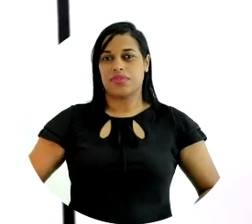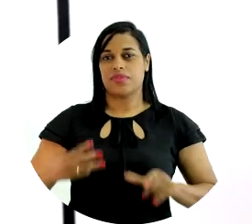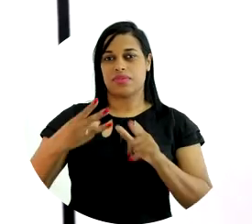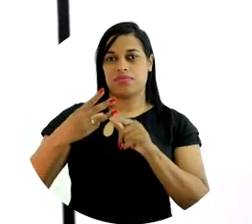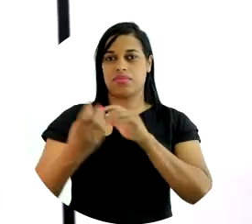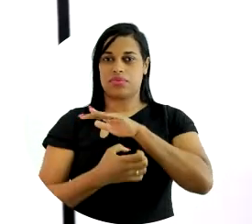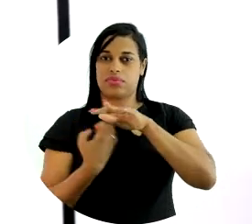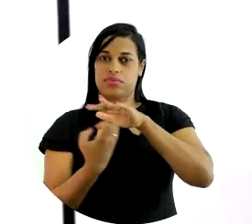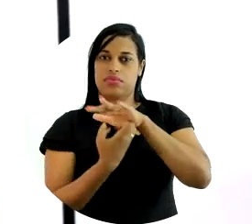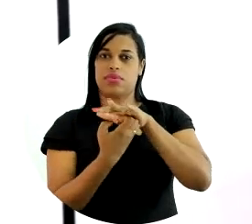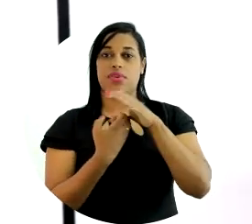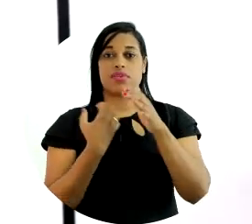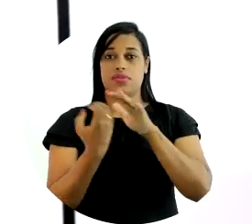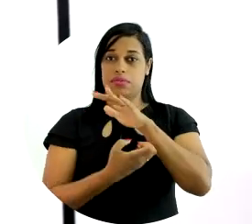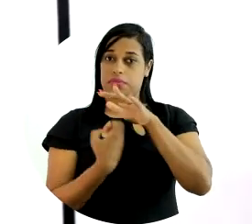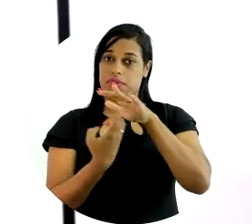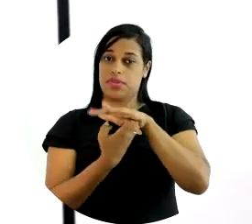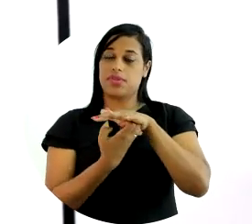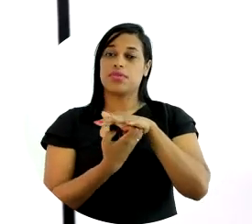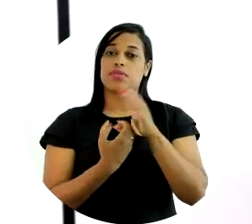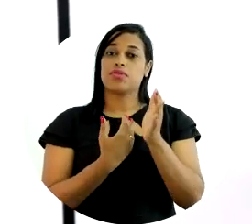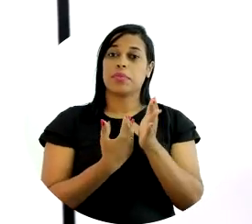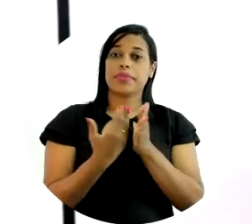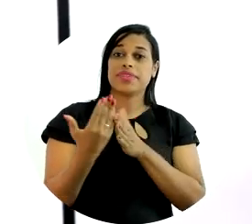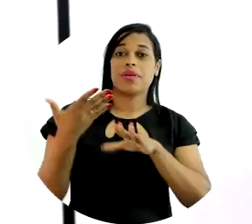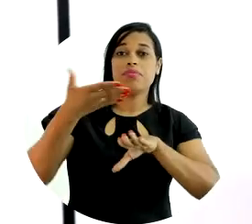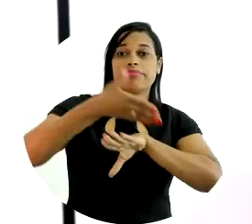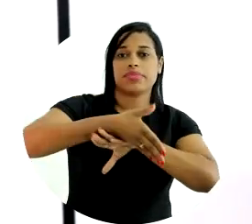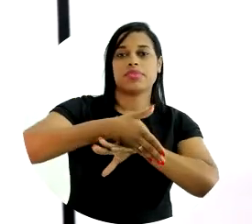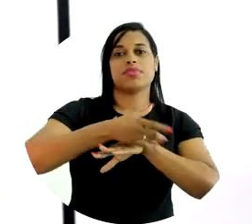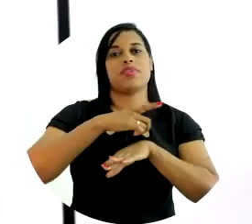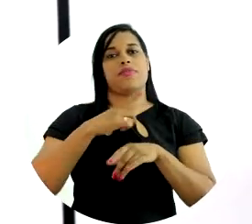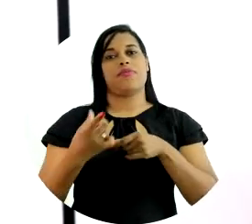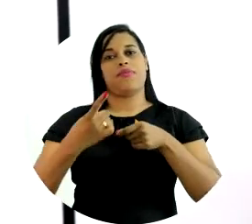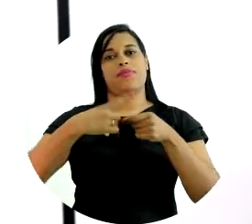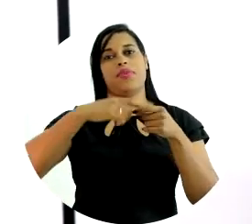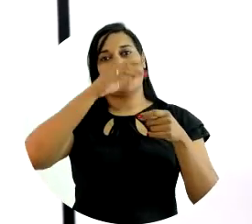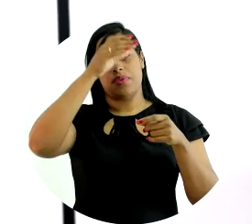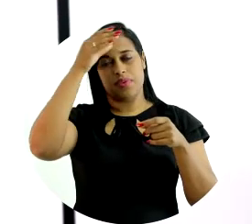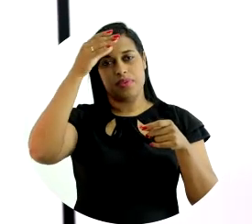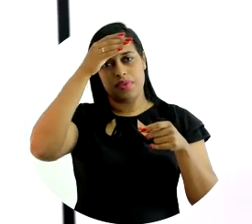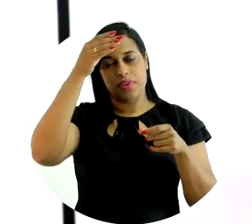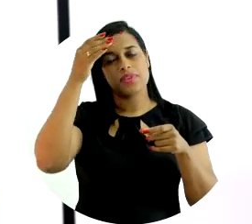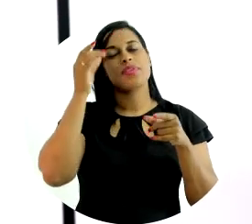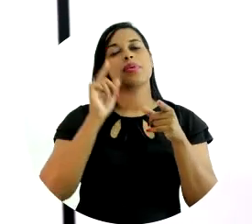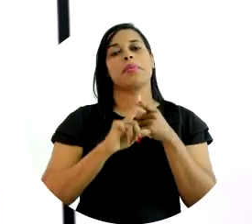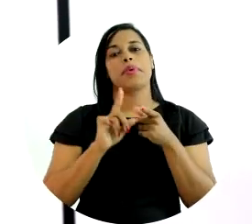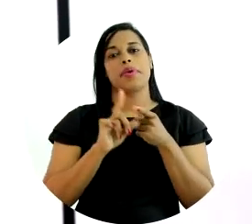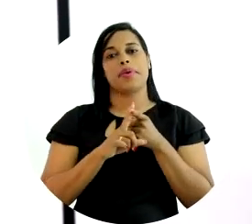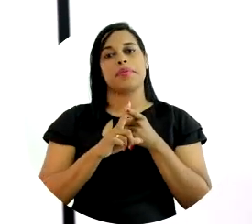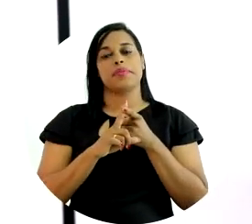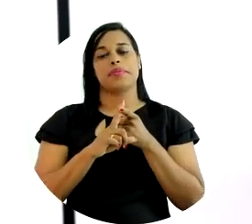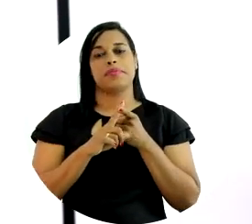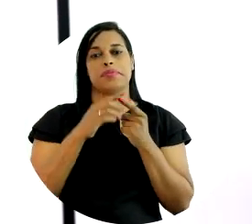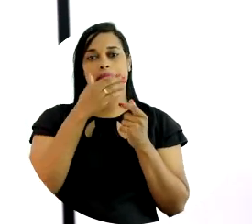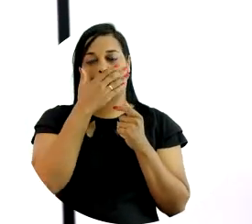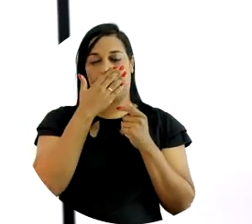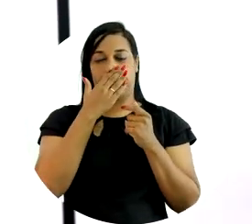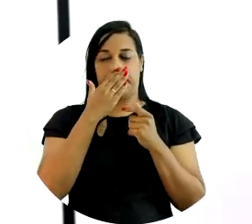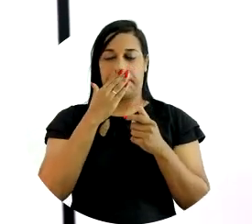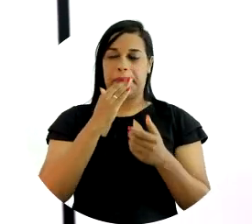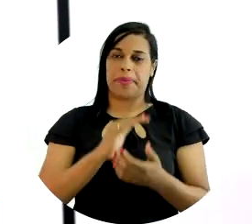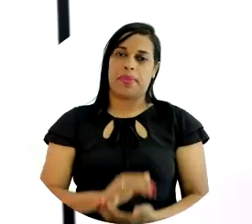confiança em passar de 70 das casas já centenas passaram a entrar e voltou a caixa do clientelismo da portal